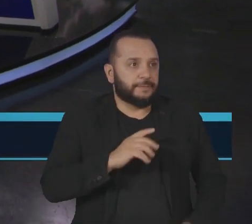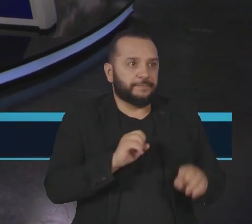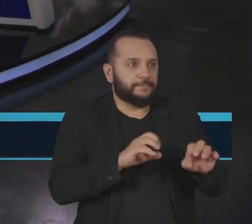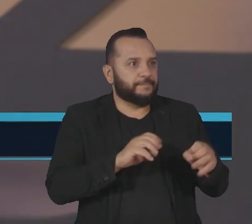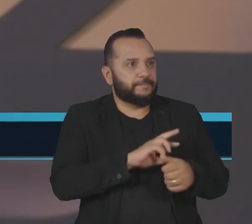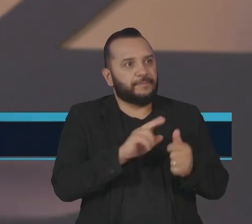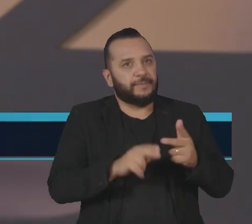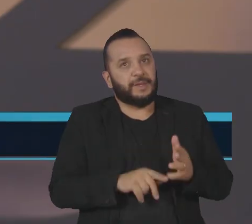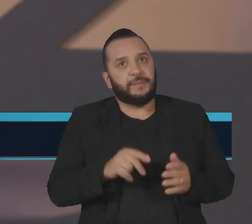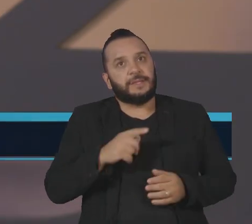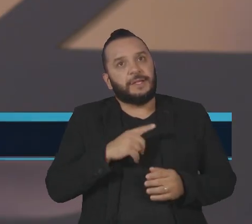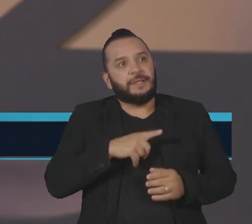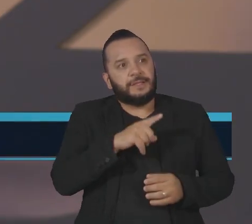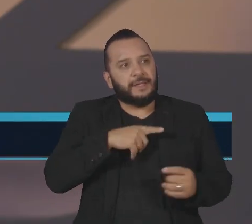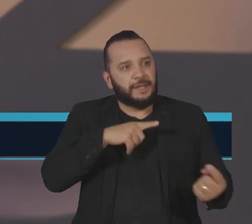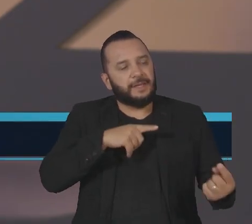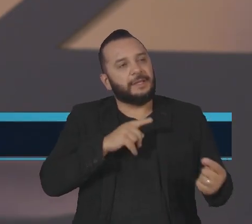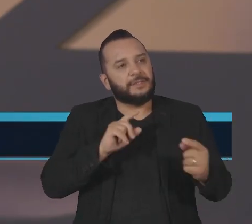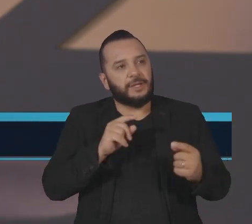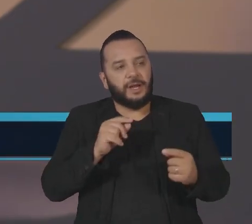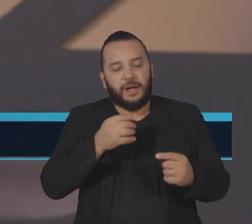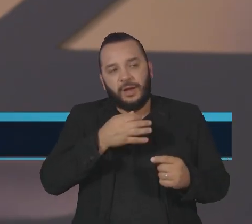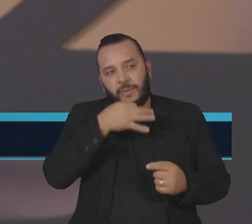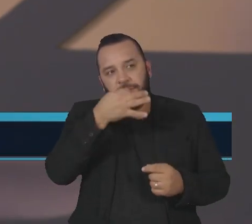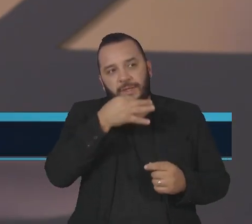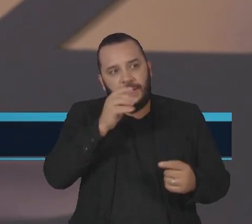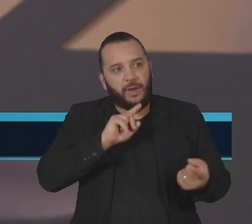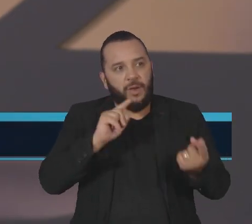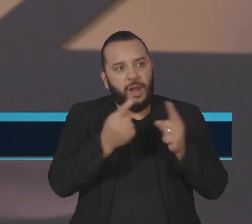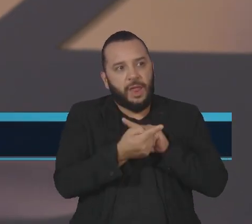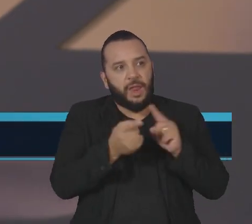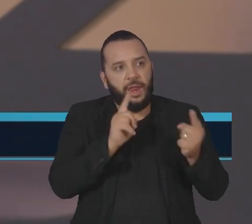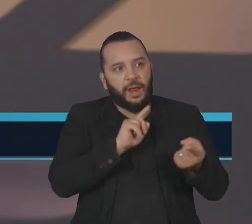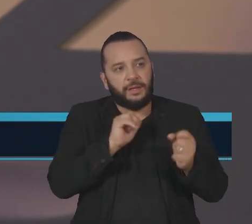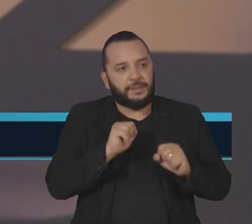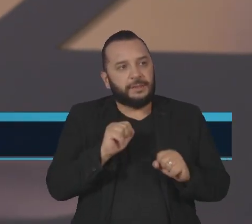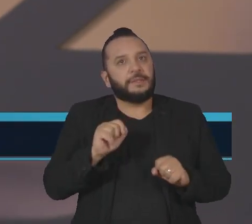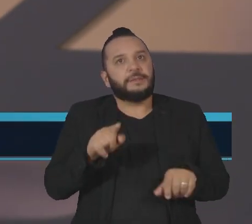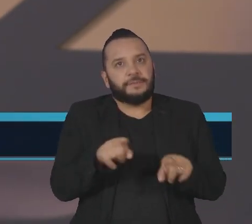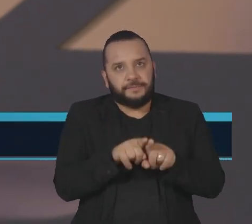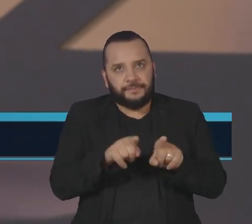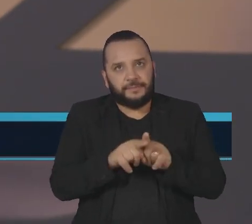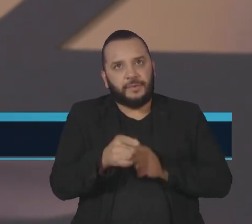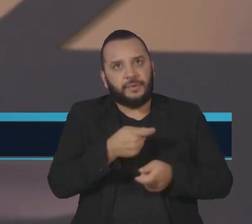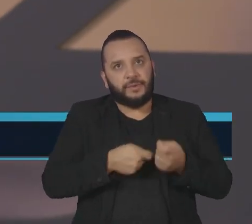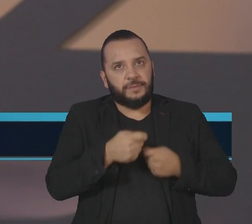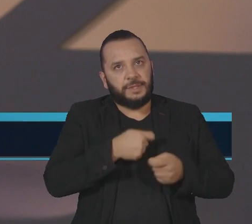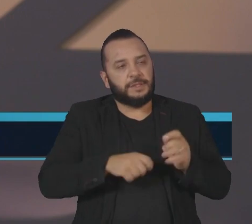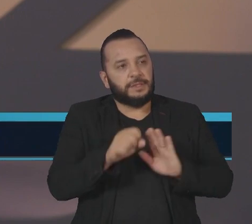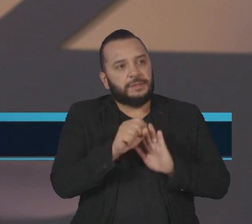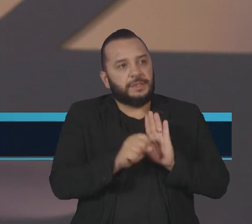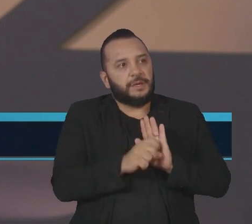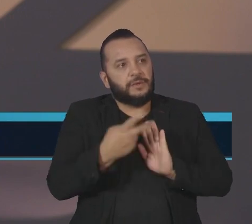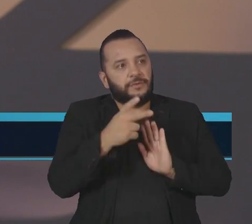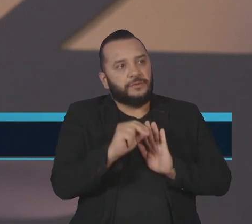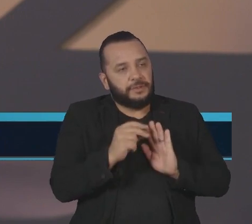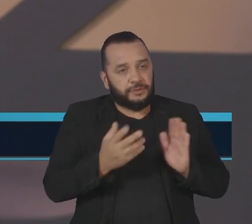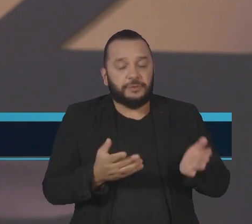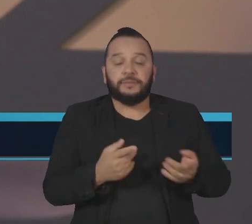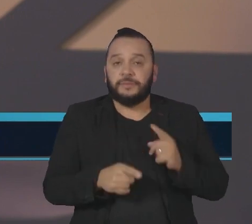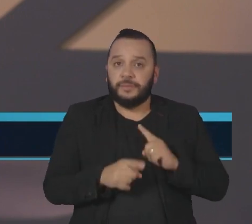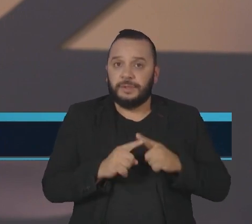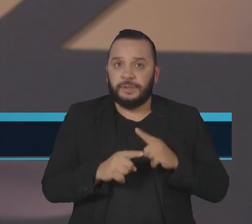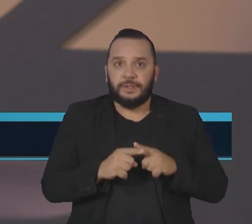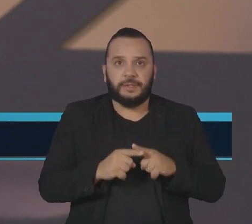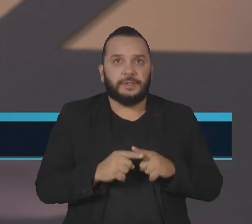cara muito controverso, né? Assim, Delfim Neto teve uma pessoa talvez do século XX também, economista no século XX, para a gente localizar um pouco, porque o